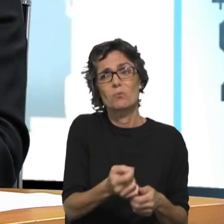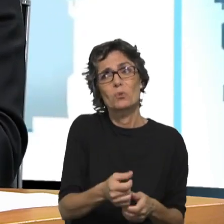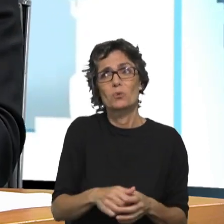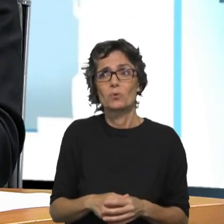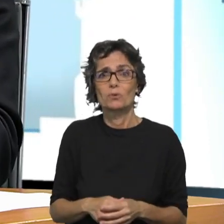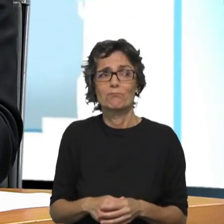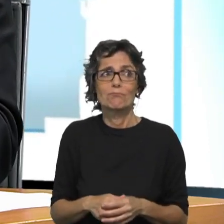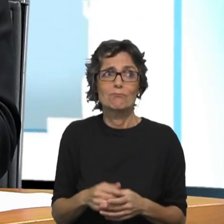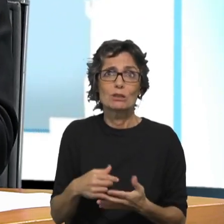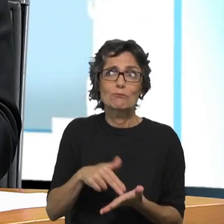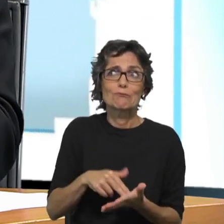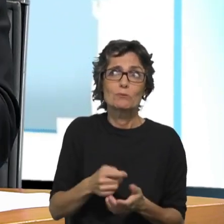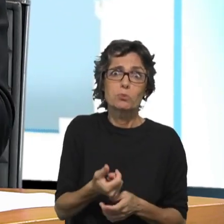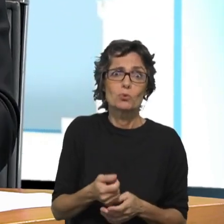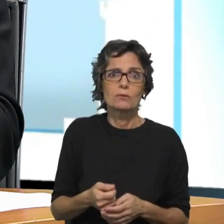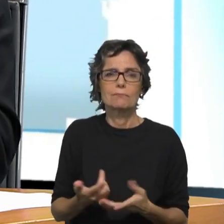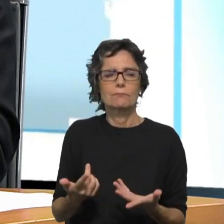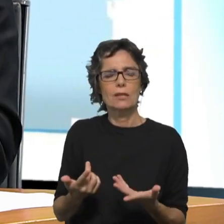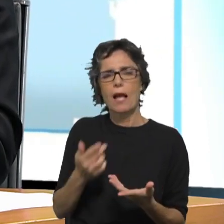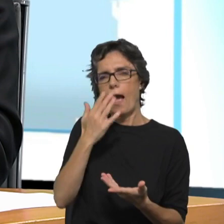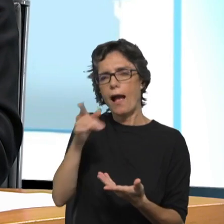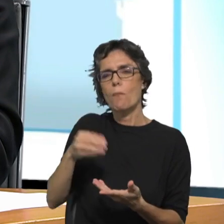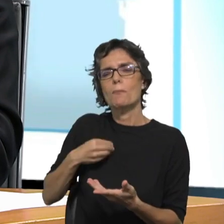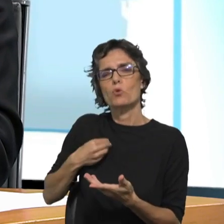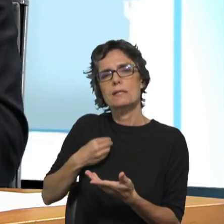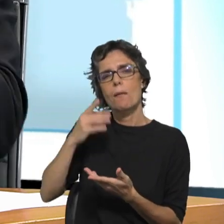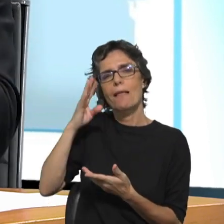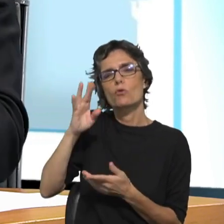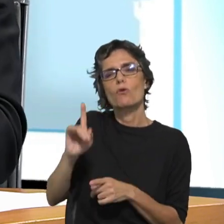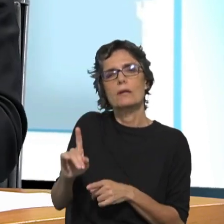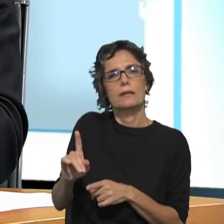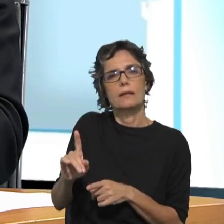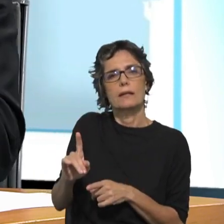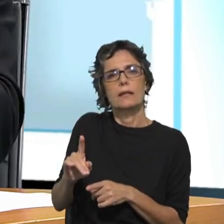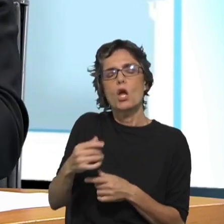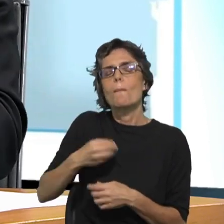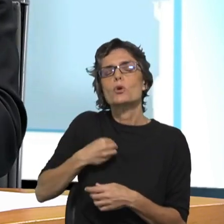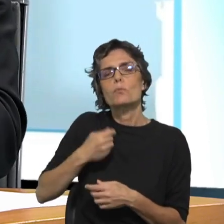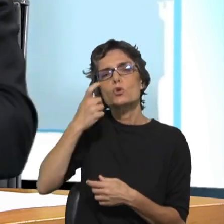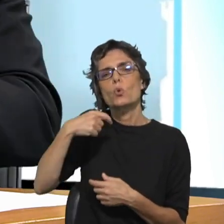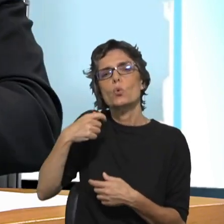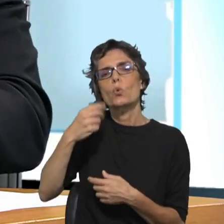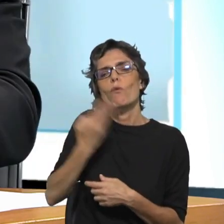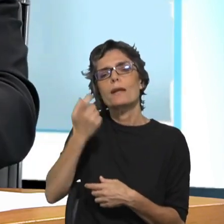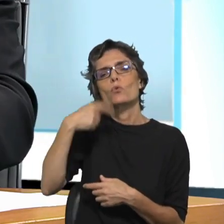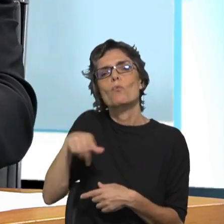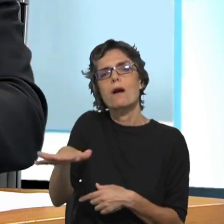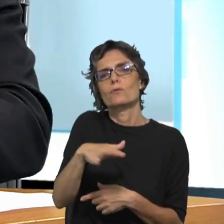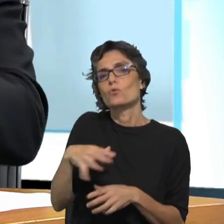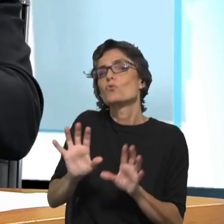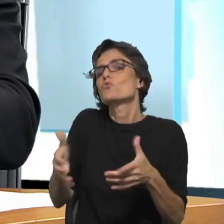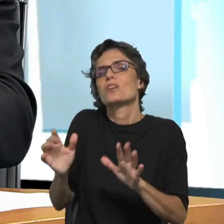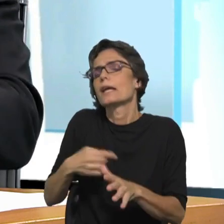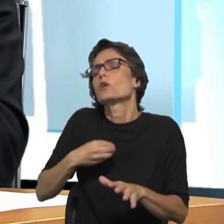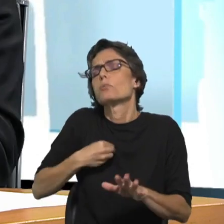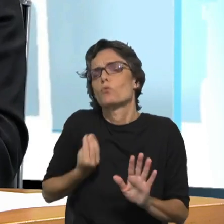portanto, como se fosse algo assim um bocadinho mais teórico. O que há é uma grande participação com os direitos, preocupação com os direitos humanos. Portanto, sou muito preocupado com os direitos